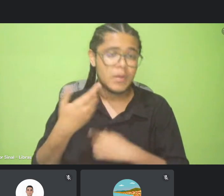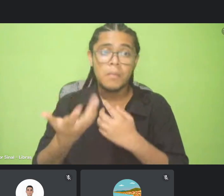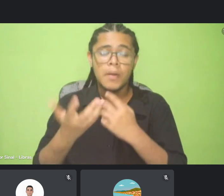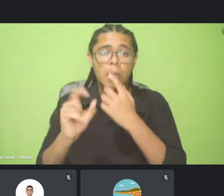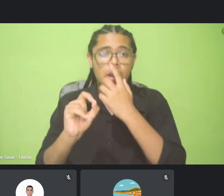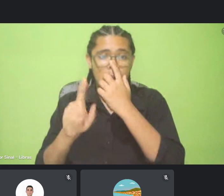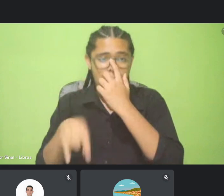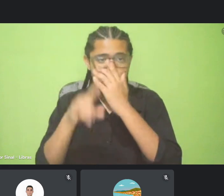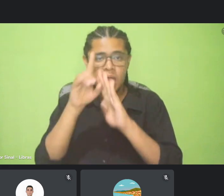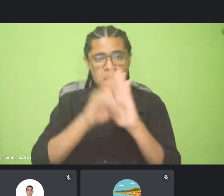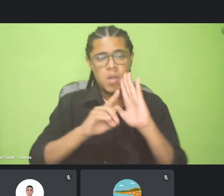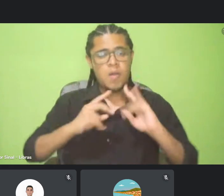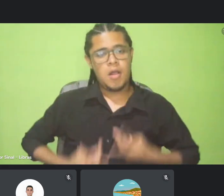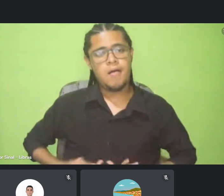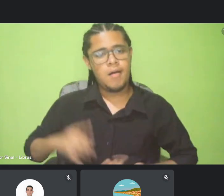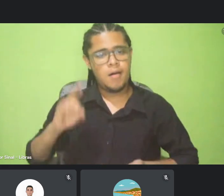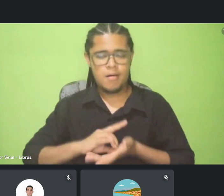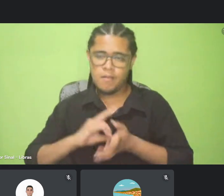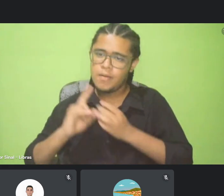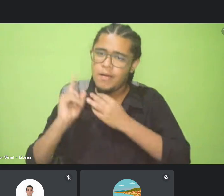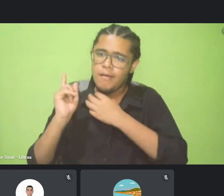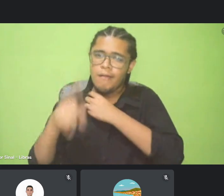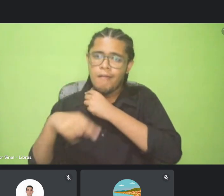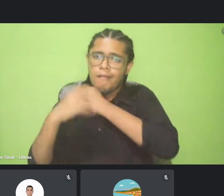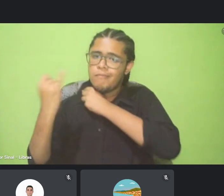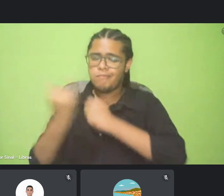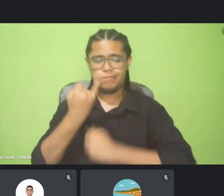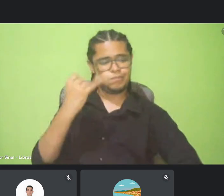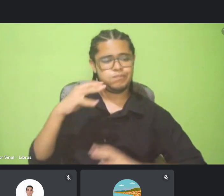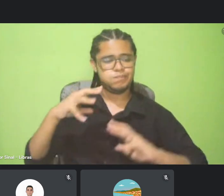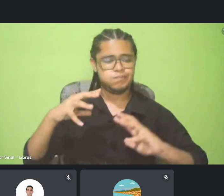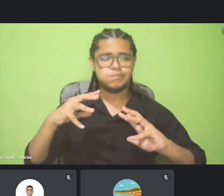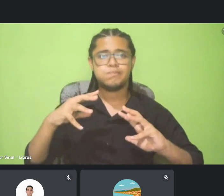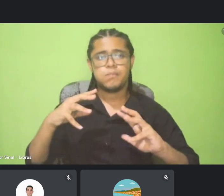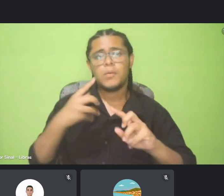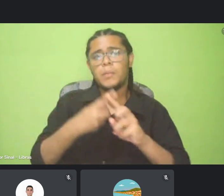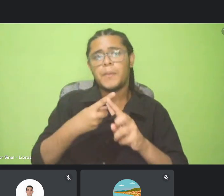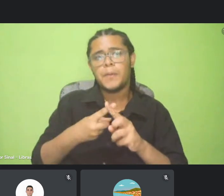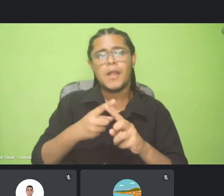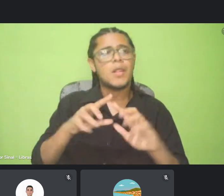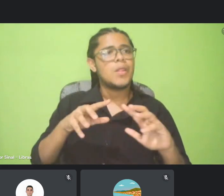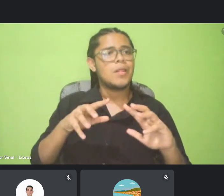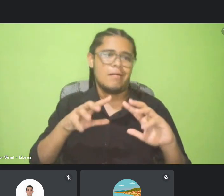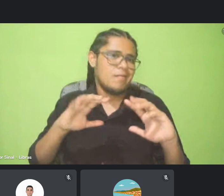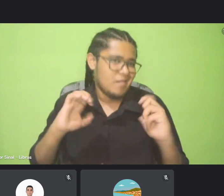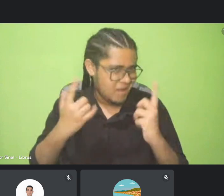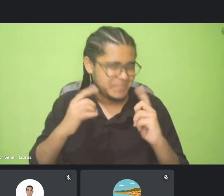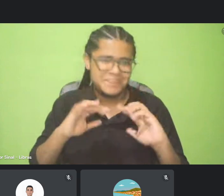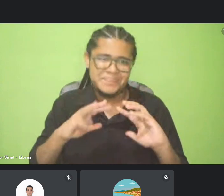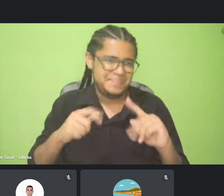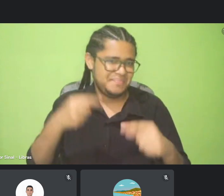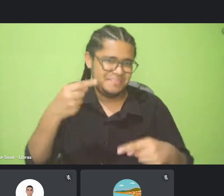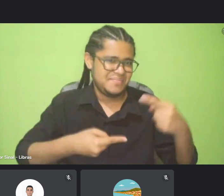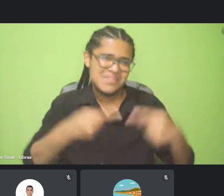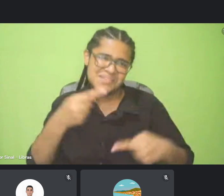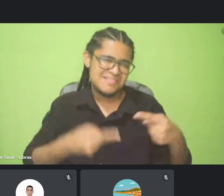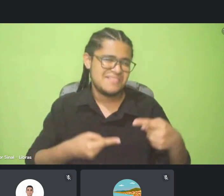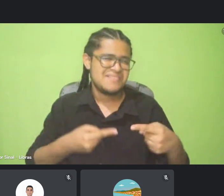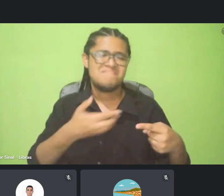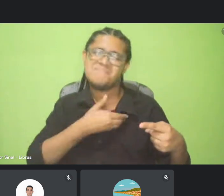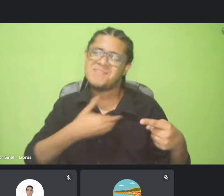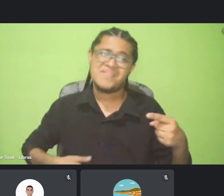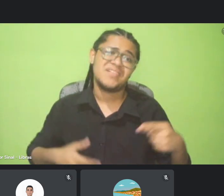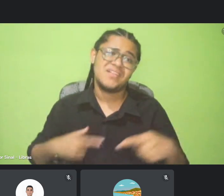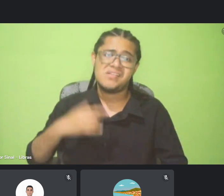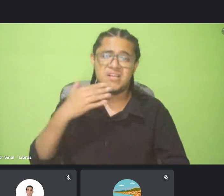o que, de tudo que política pública aqui acaba tendo alguma falha. eu gostaria de